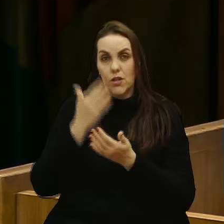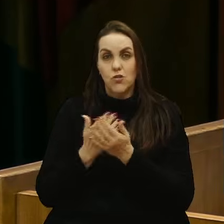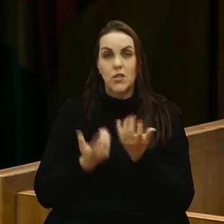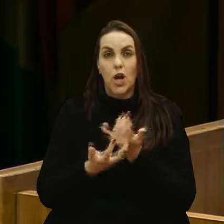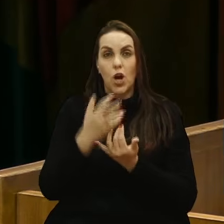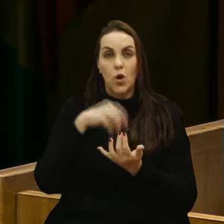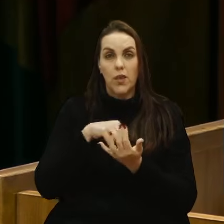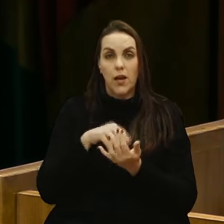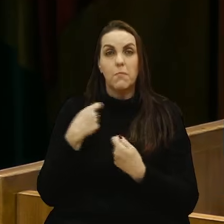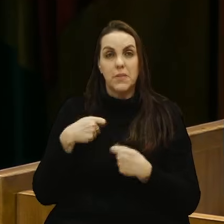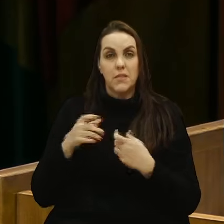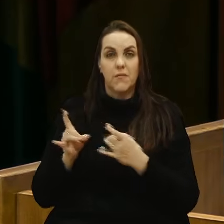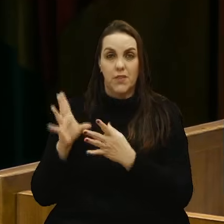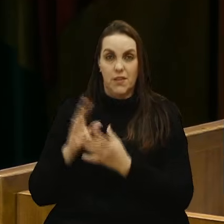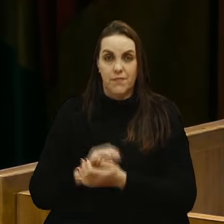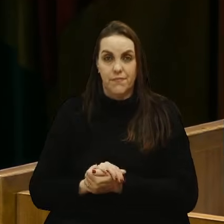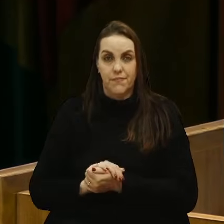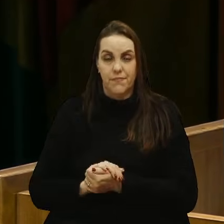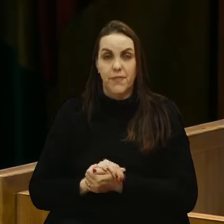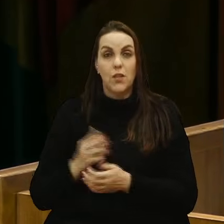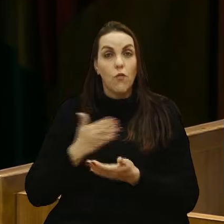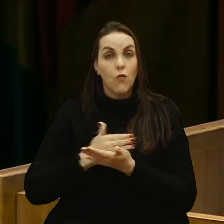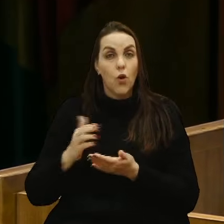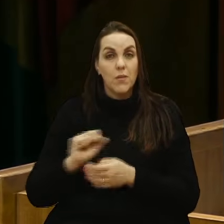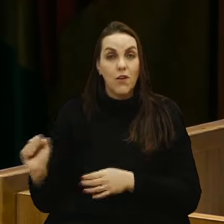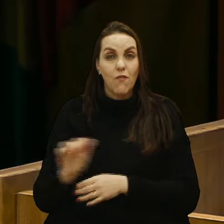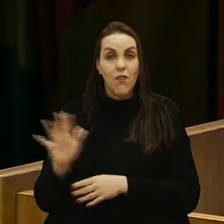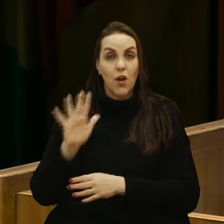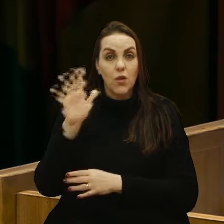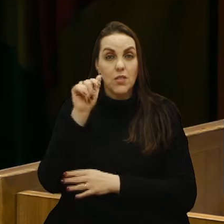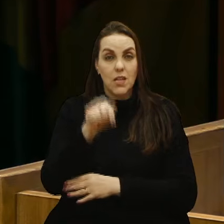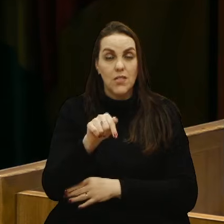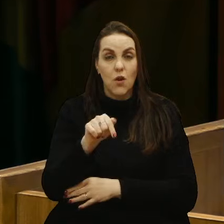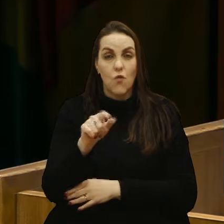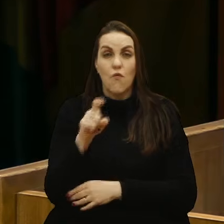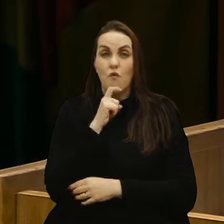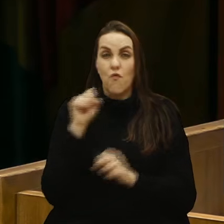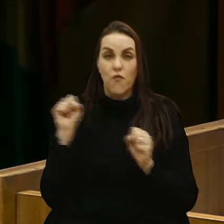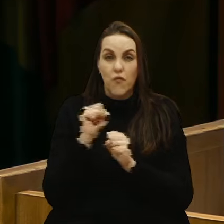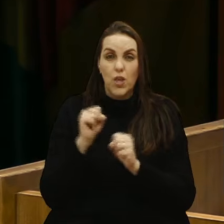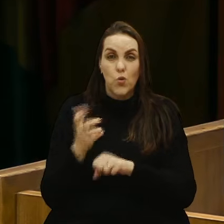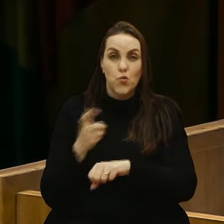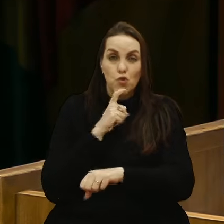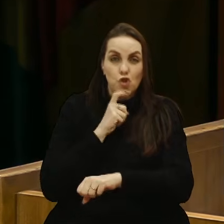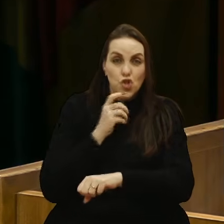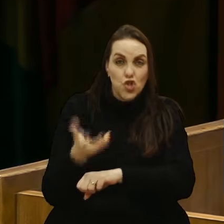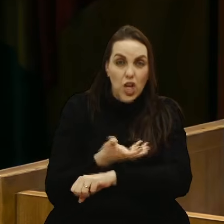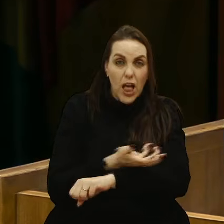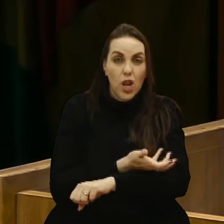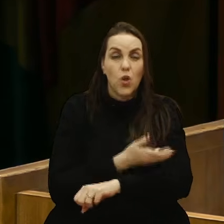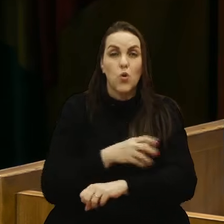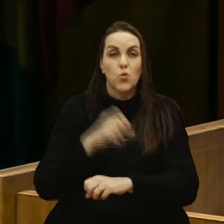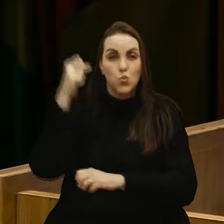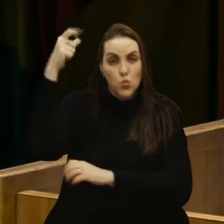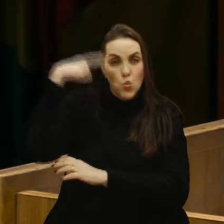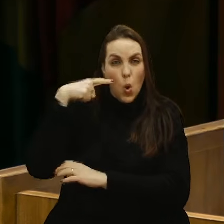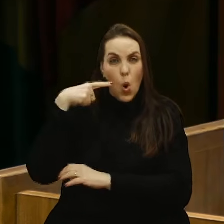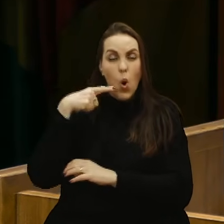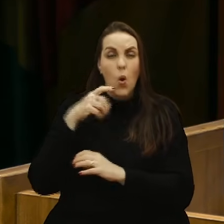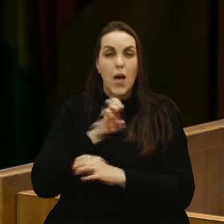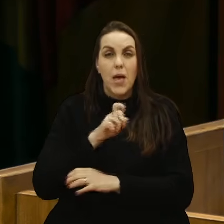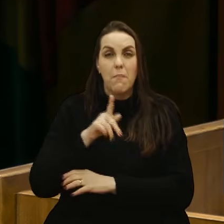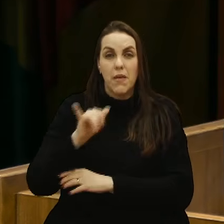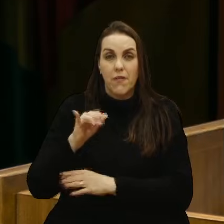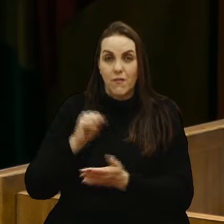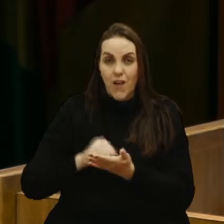Então eu quero começar aqui, valorizando esses, que na geada, no sol extremo, muitas vezes sem EPI, sem